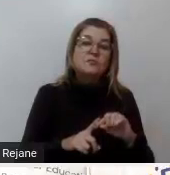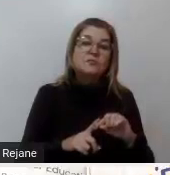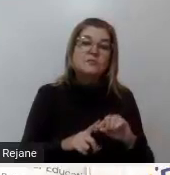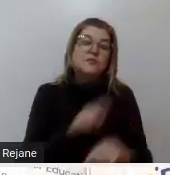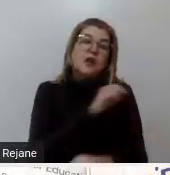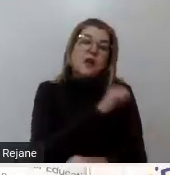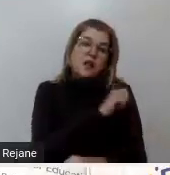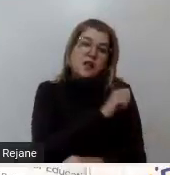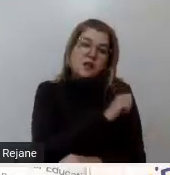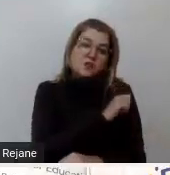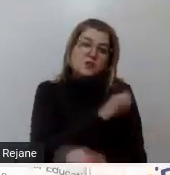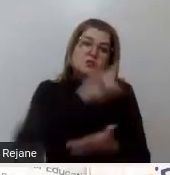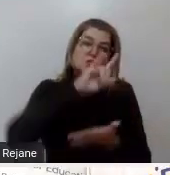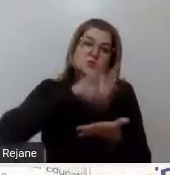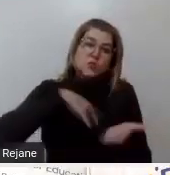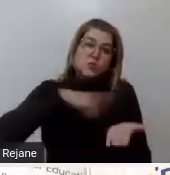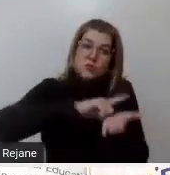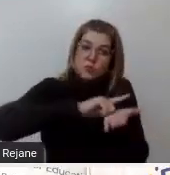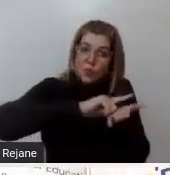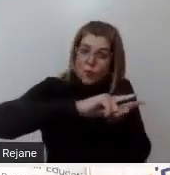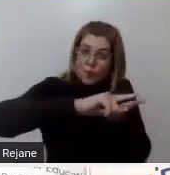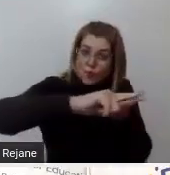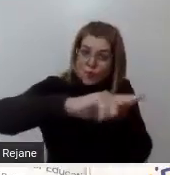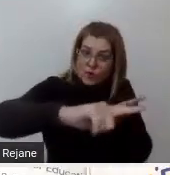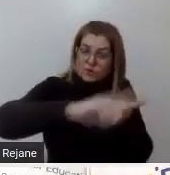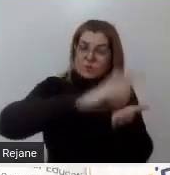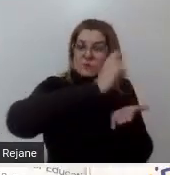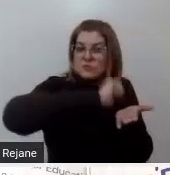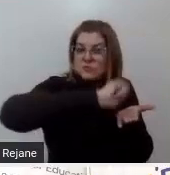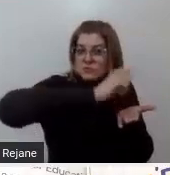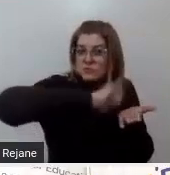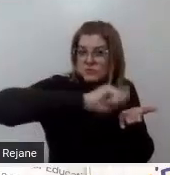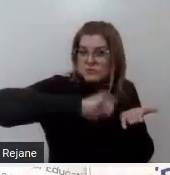documento em branco para ele fazer